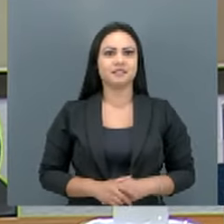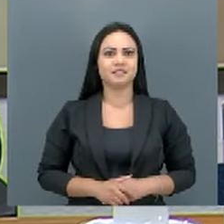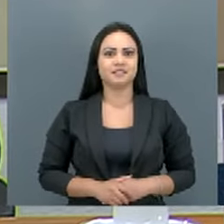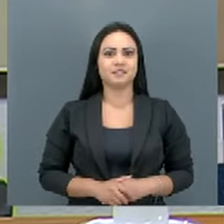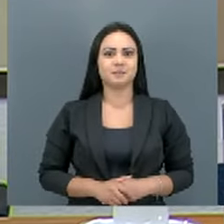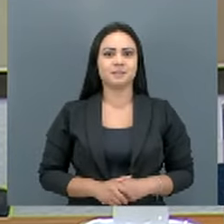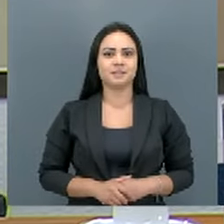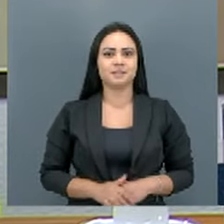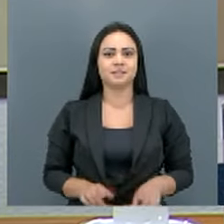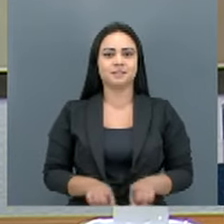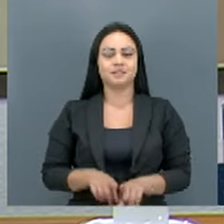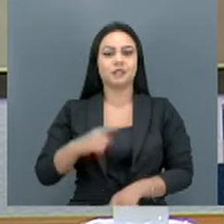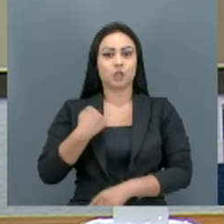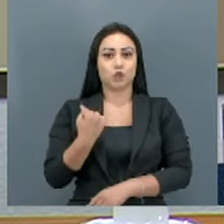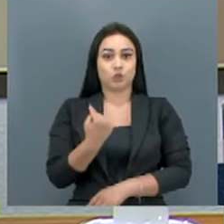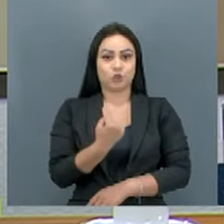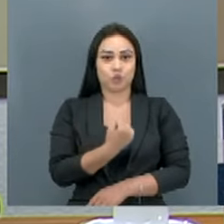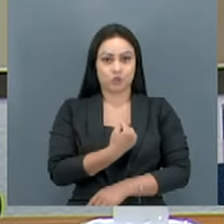nós,